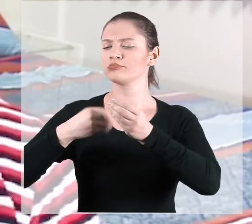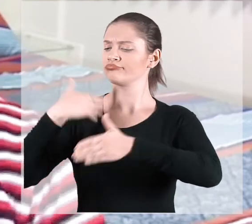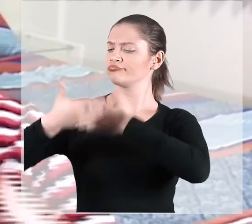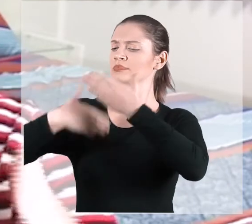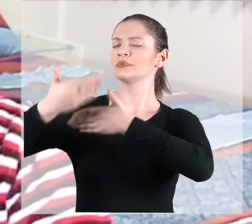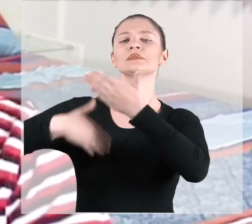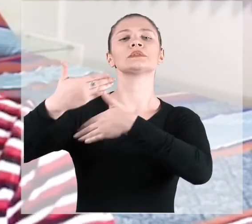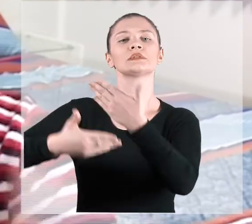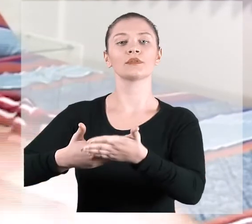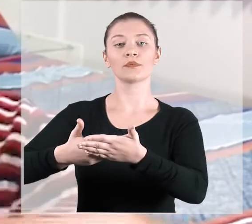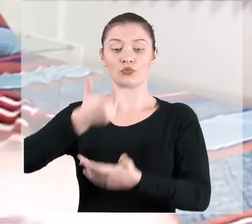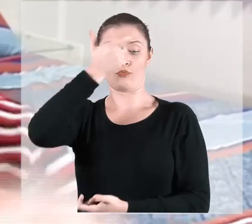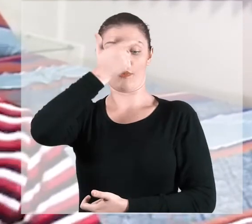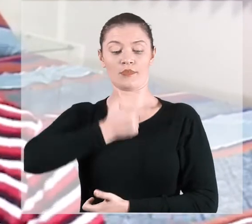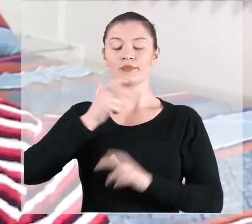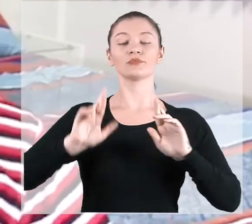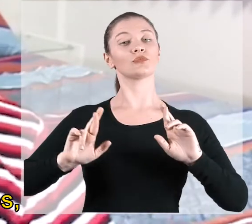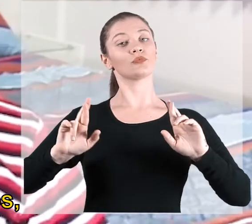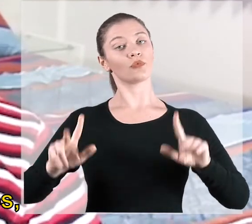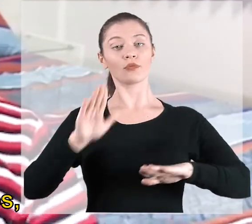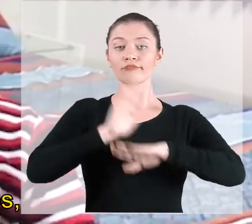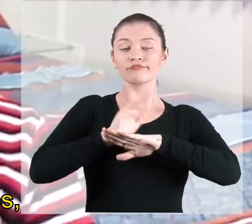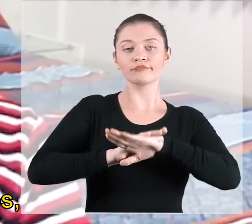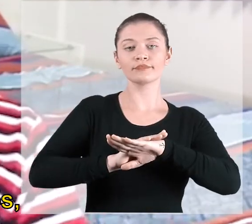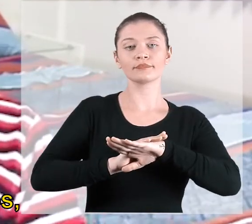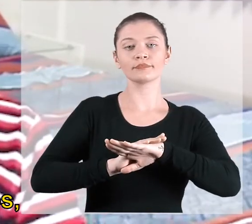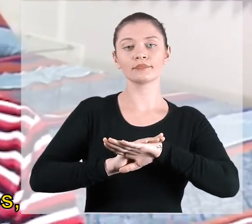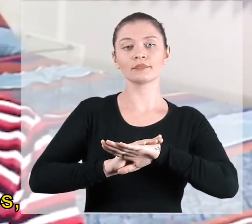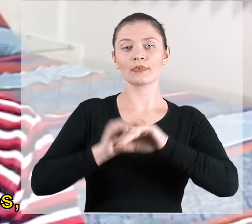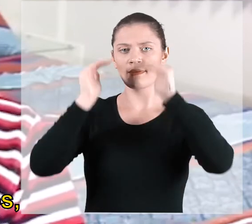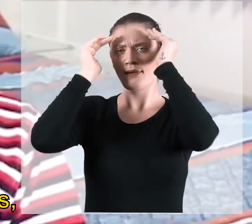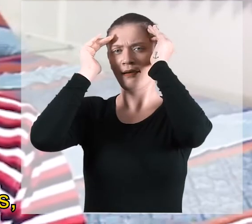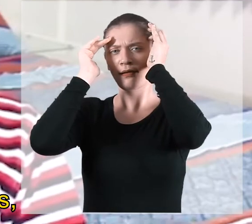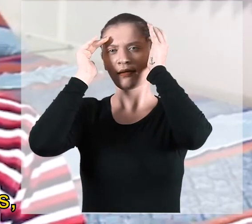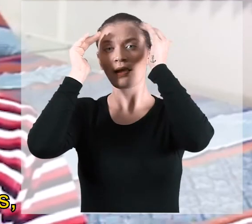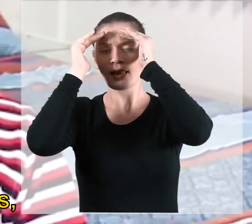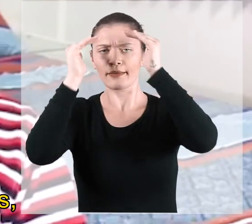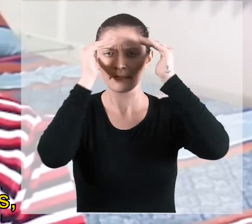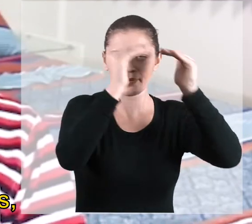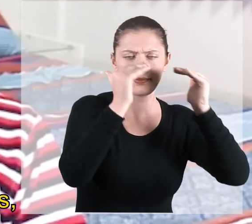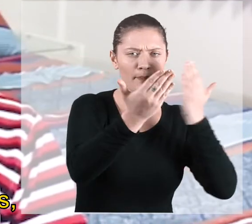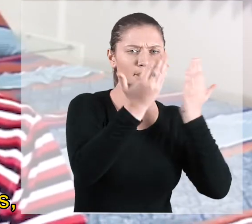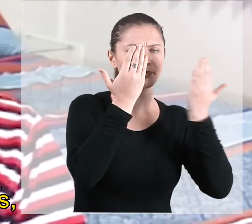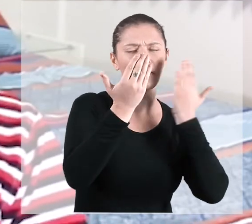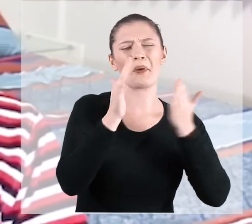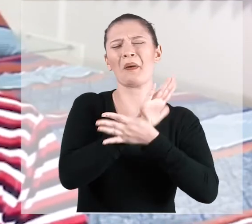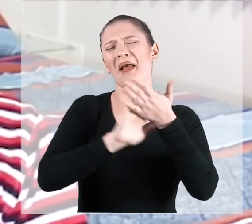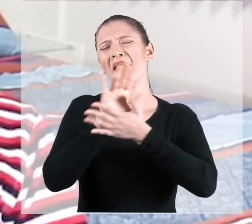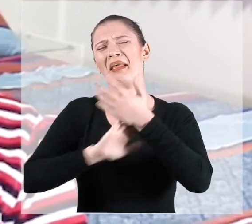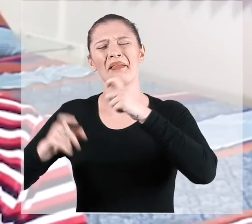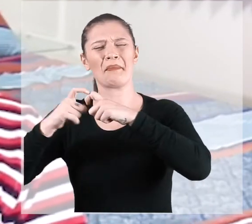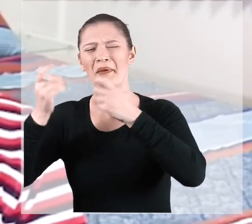de uma aparência diferente daquela que tem. E aqui não vão respeitar os psicólogos, não vão respeitar os psiquiatras, e